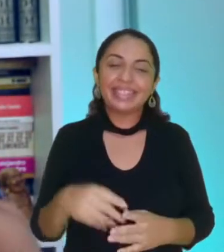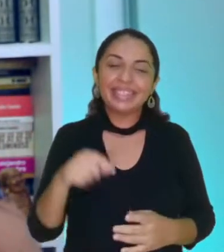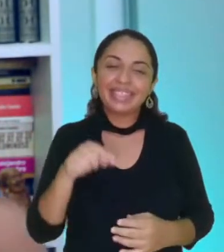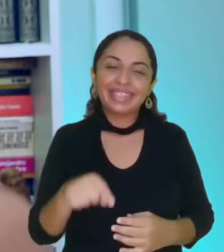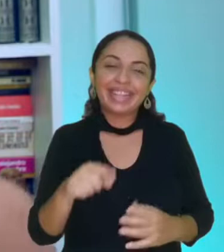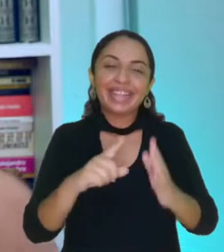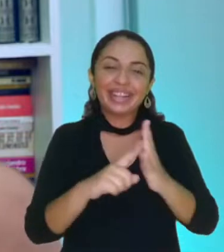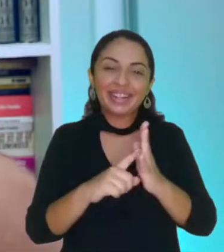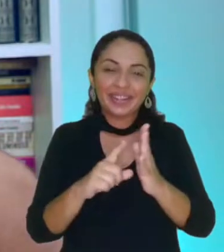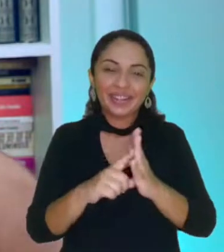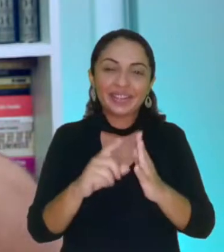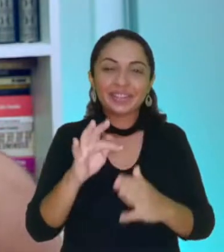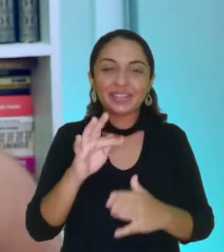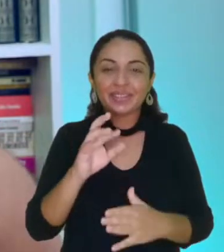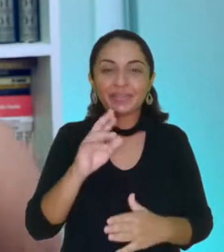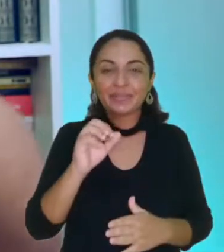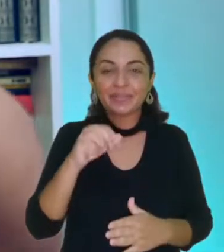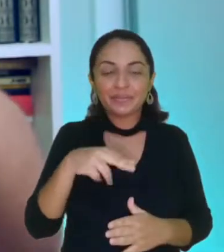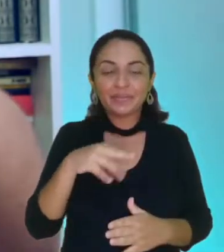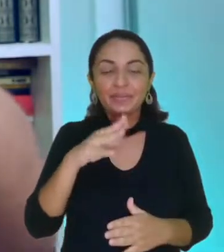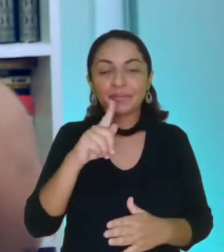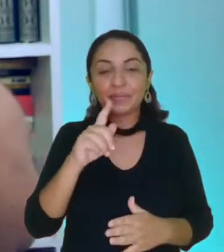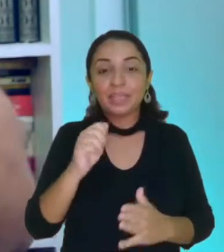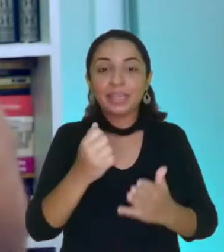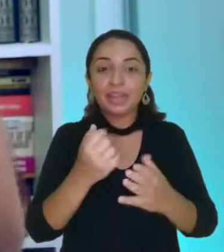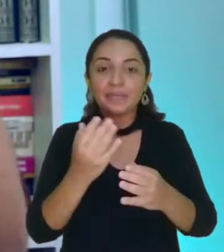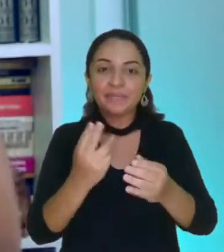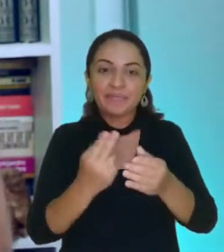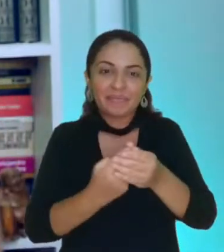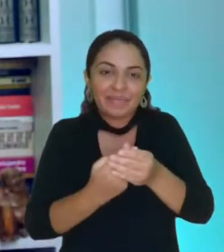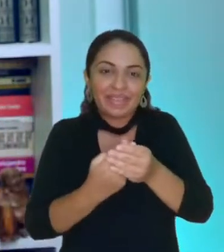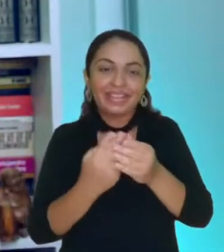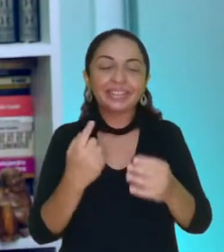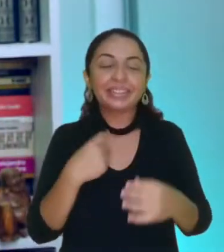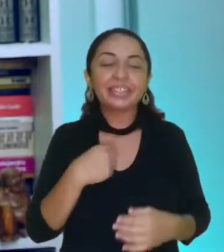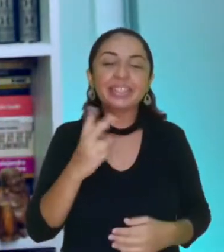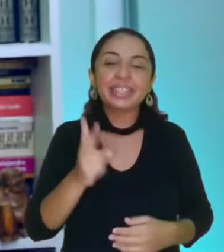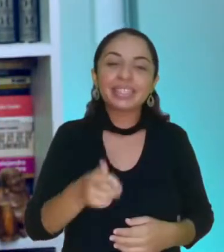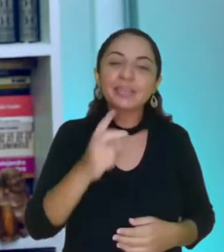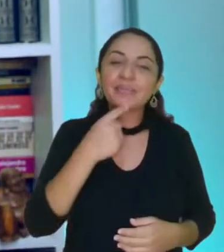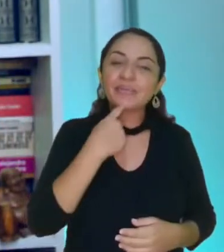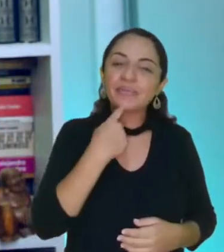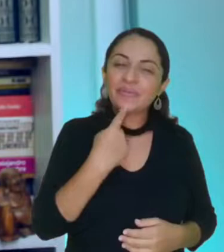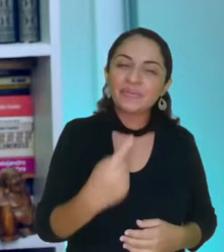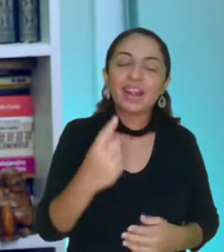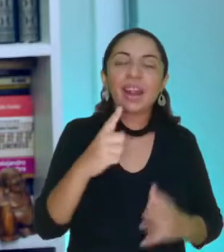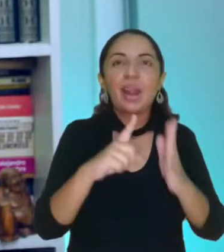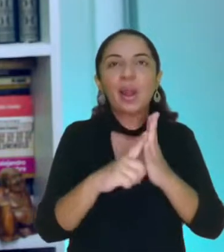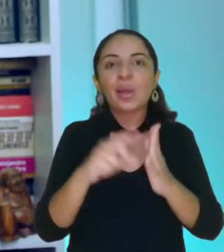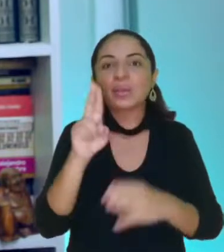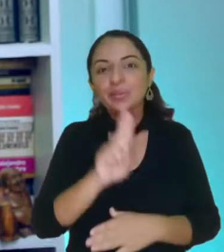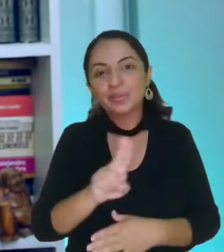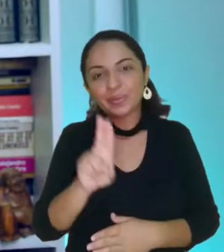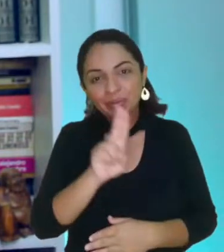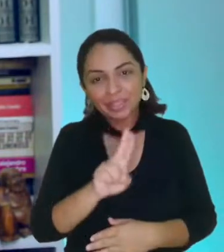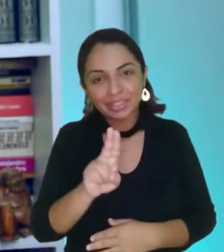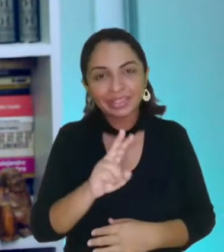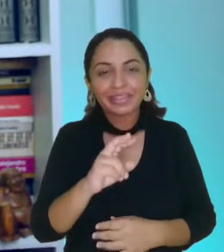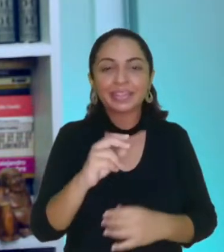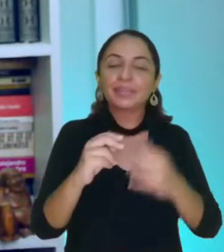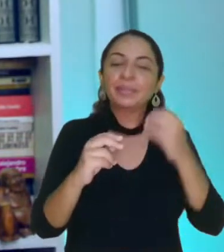Sebo do Formiga. Veio um marcador deles também. Vocês sabem que eu faço questão de falar de sebos aqui, de